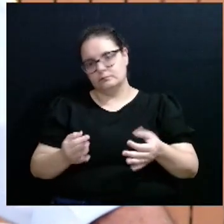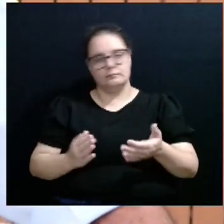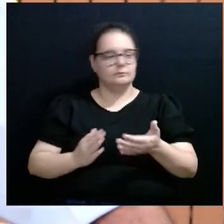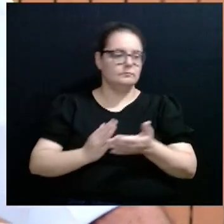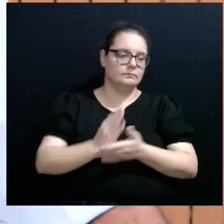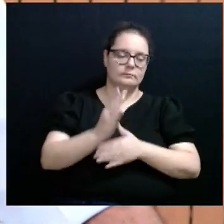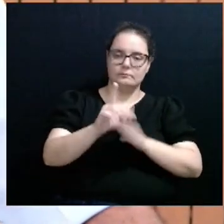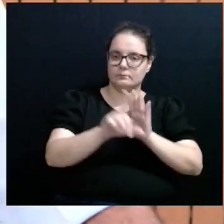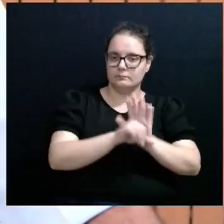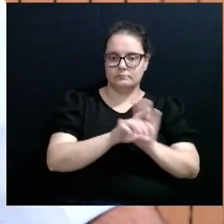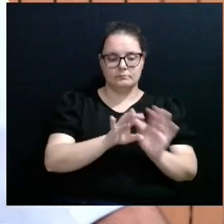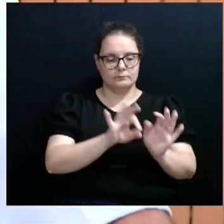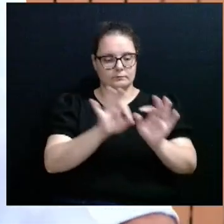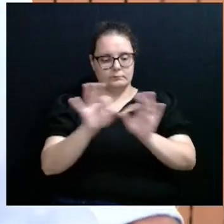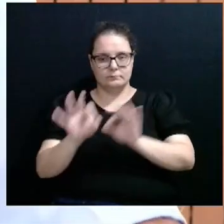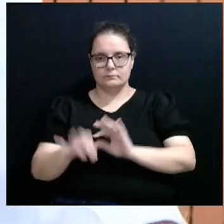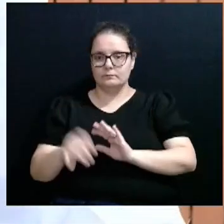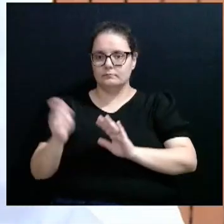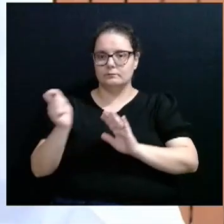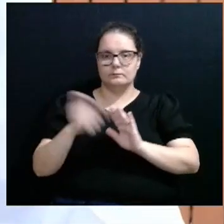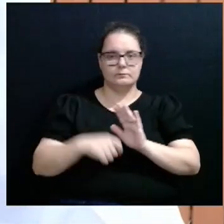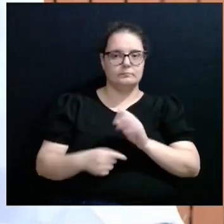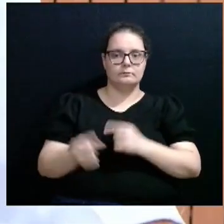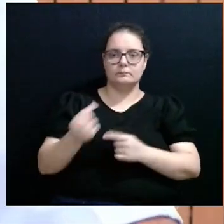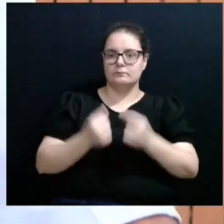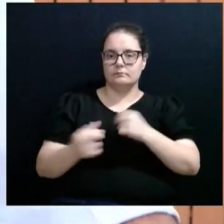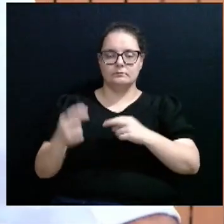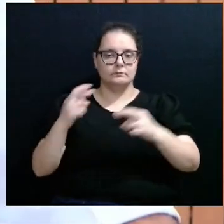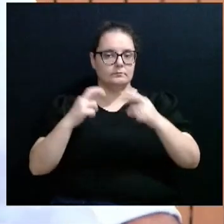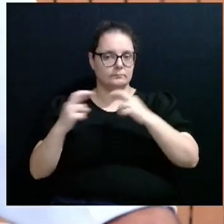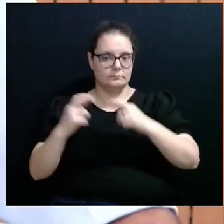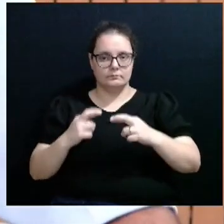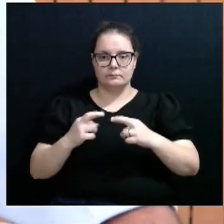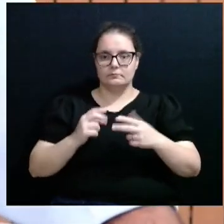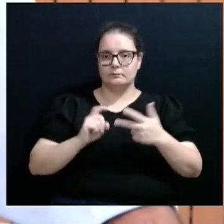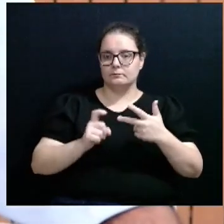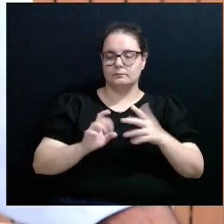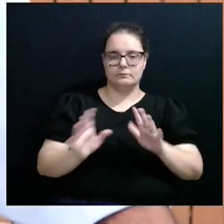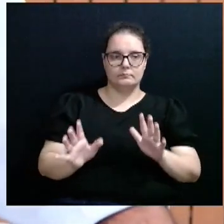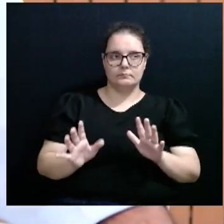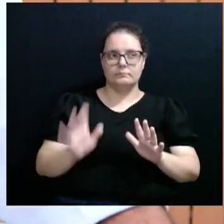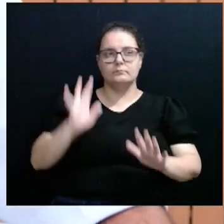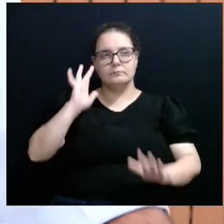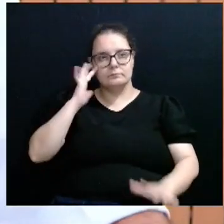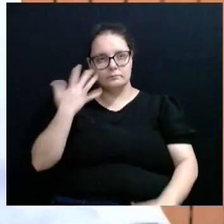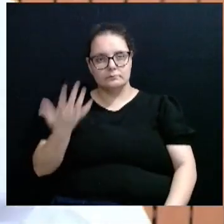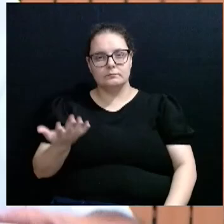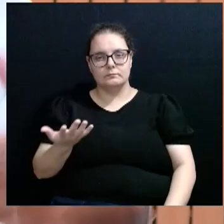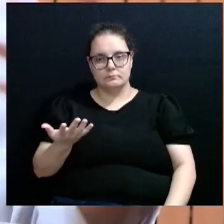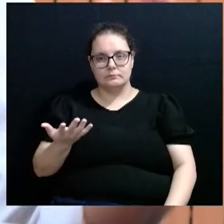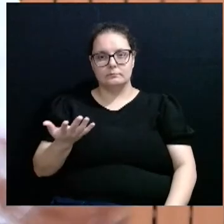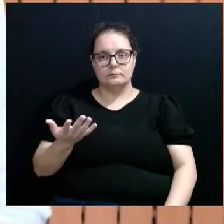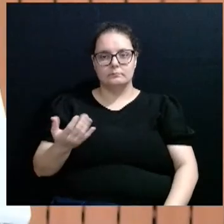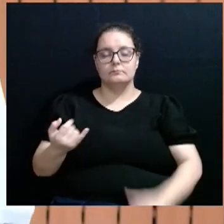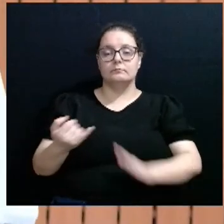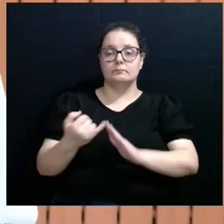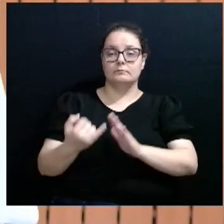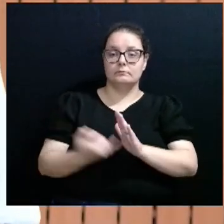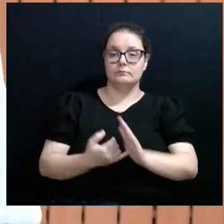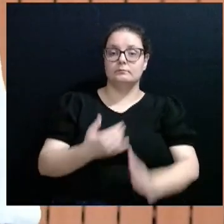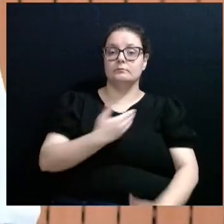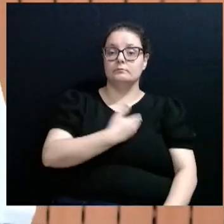acompanhar a execução do orçamento, fiscalizar o Executivo. Eu acho que, enquanto instituição pública, representando o